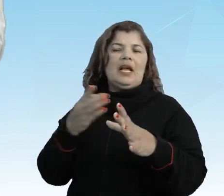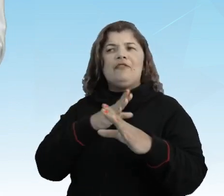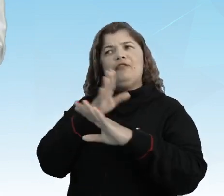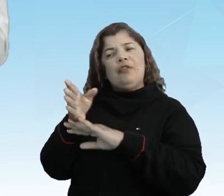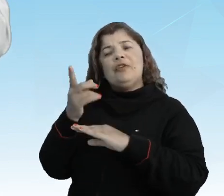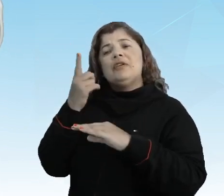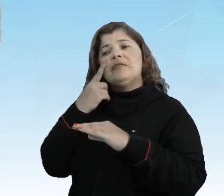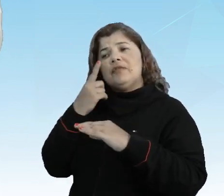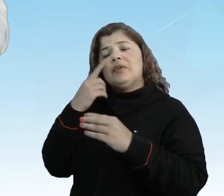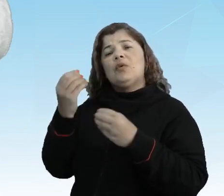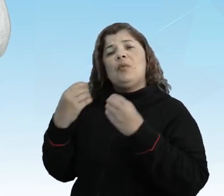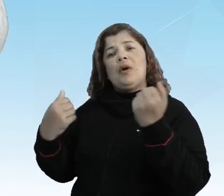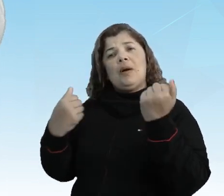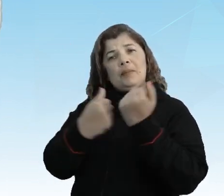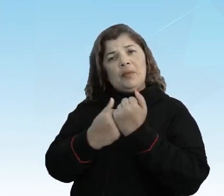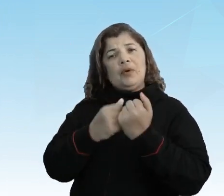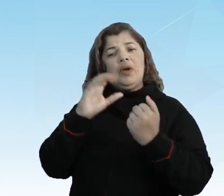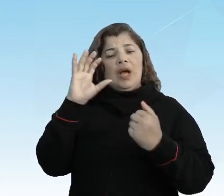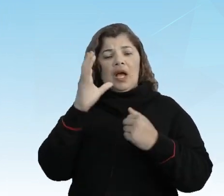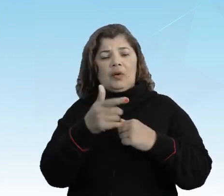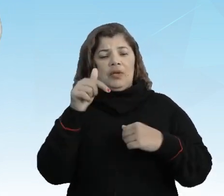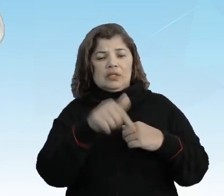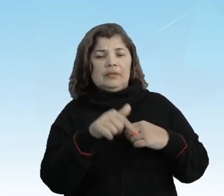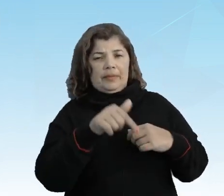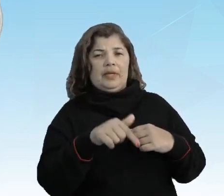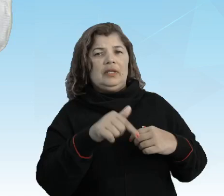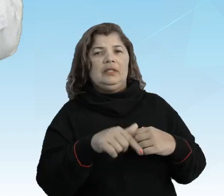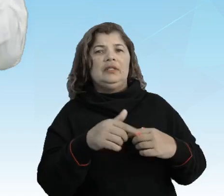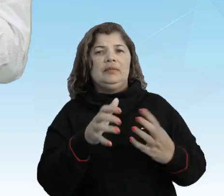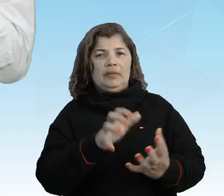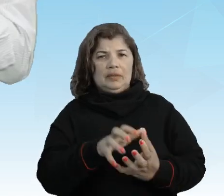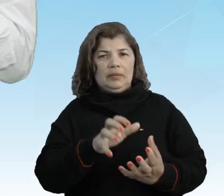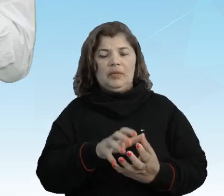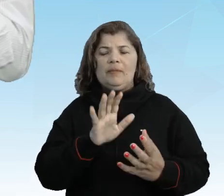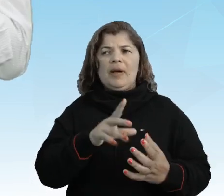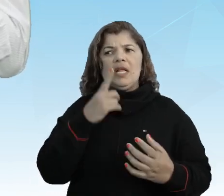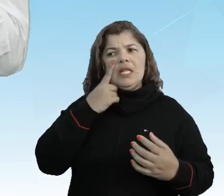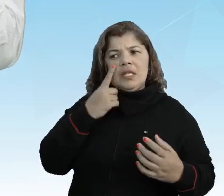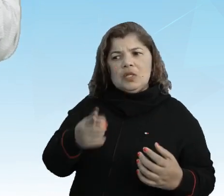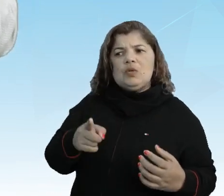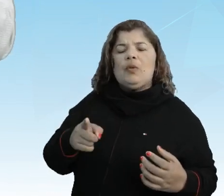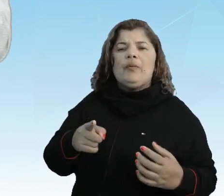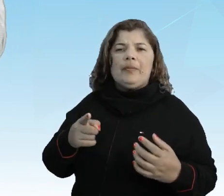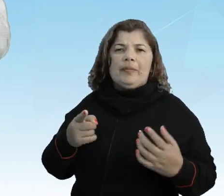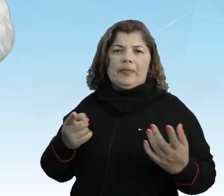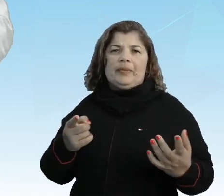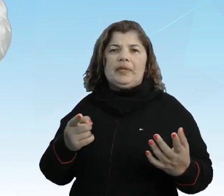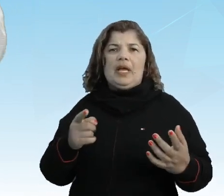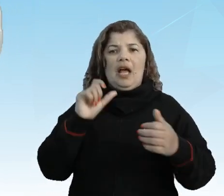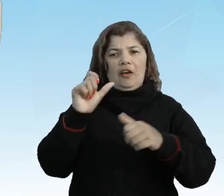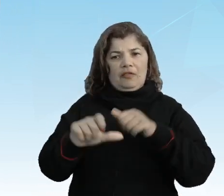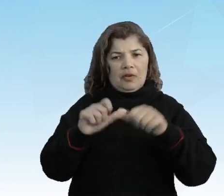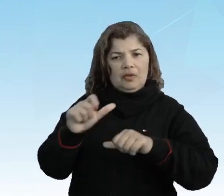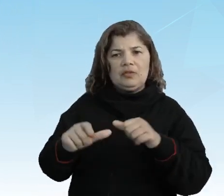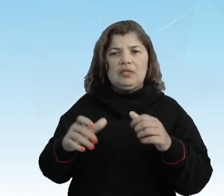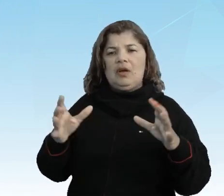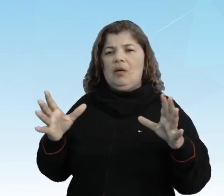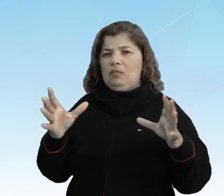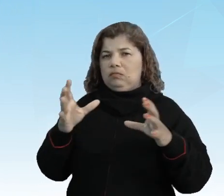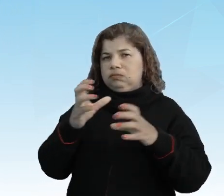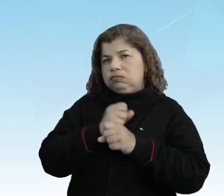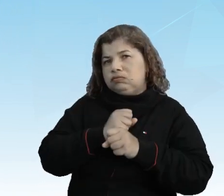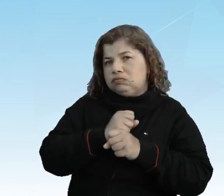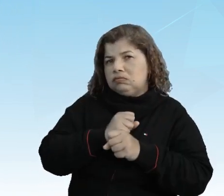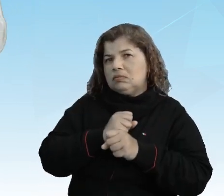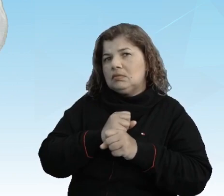em busca de quê? De apoio, reconhecimento internacional. Só que quando ele soube que a Revolução tinha sido abafada pela